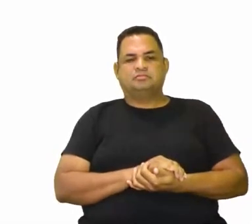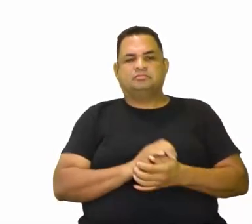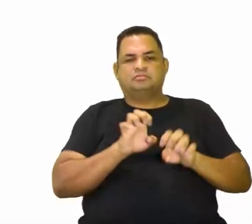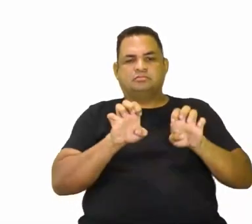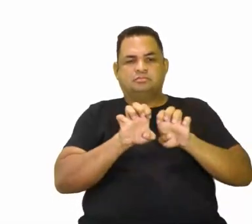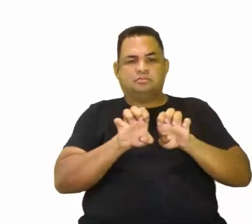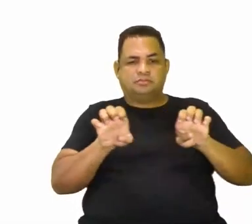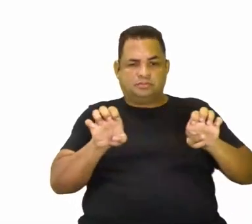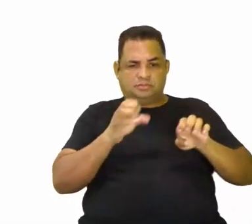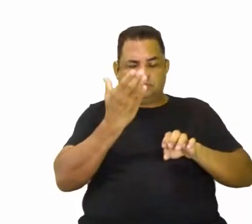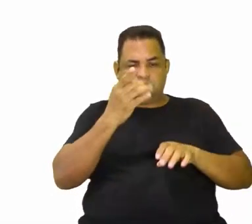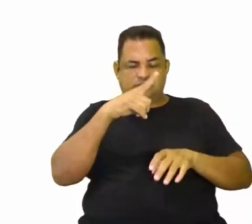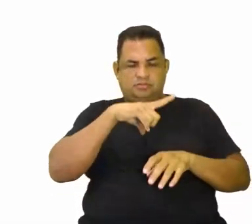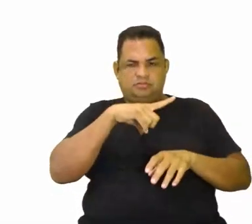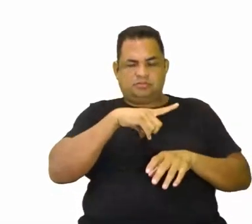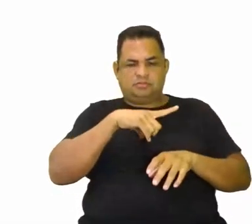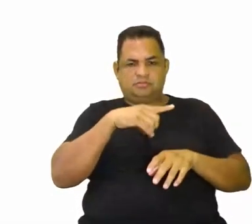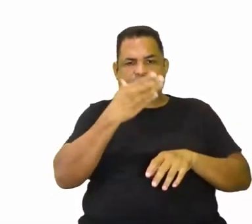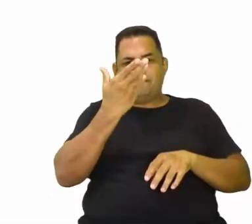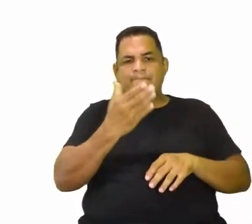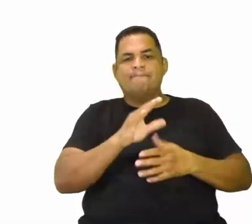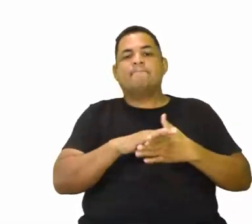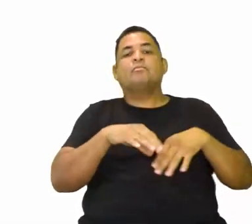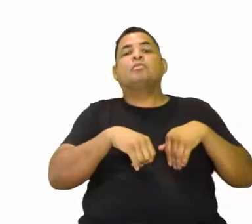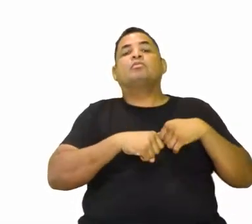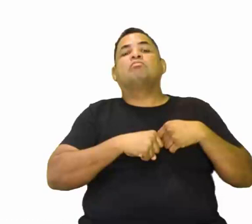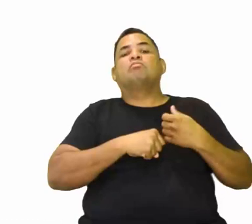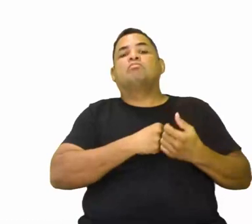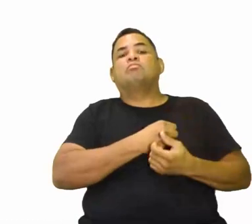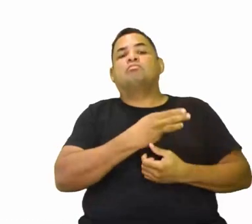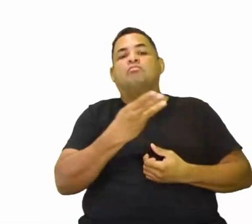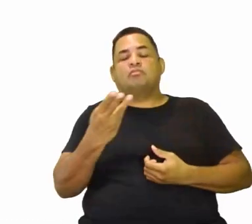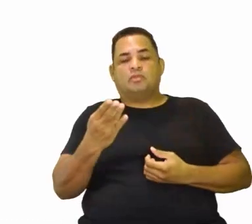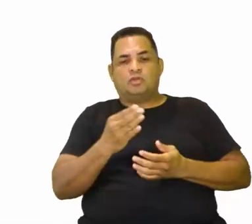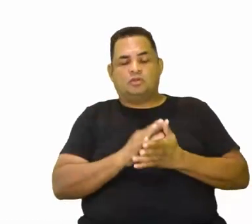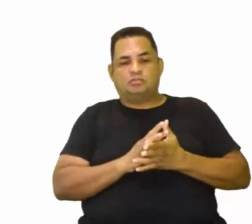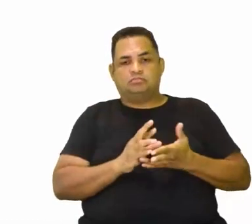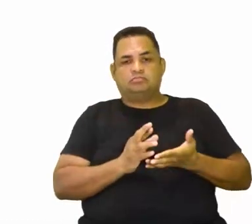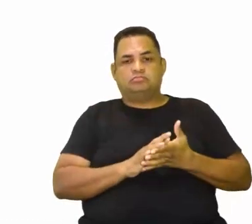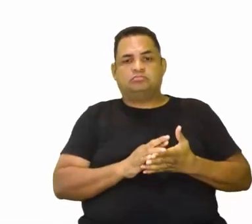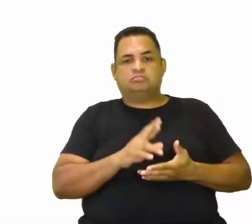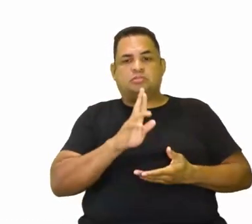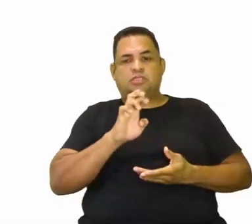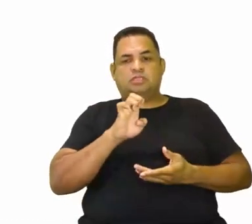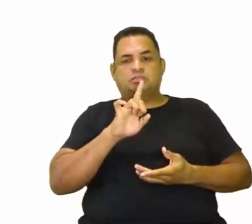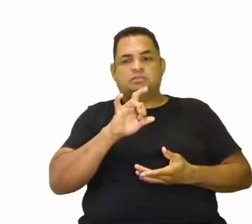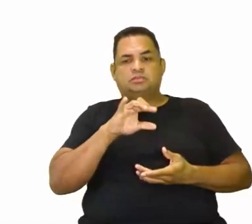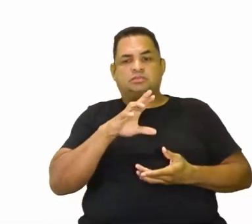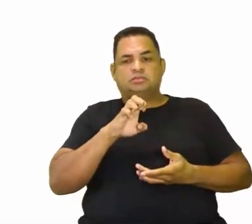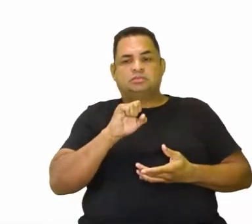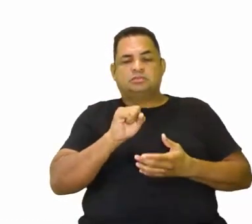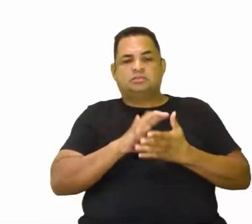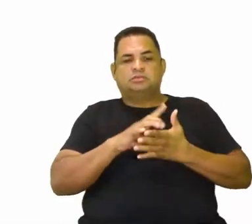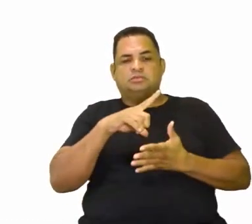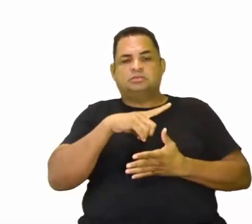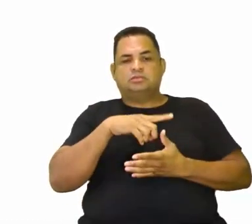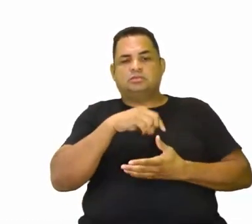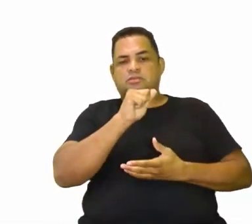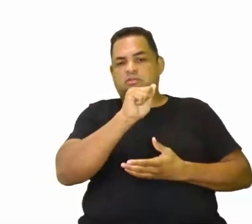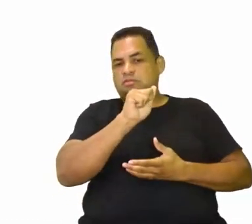equação aqui, nós temos quantos reagentes? Somente o elemento A. O que que ele tem que ser? Ele tem que